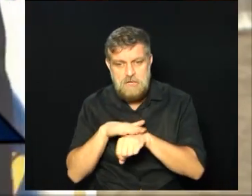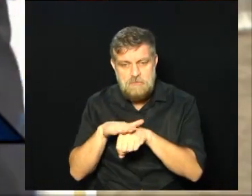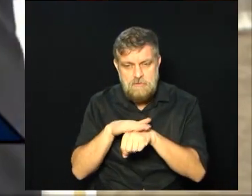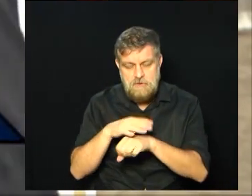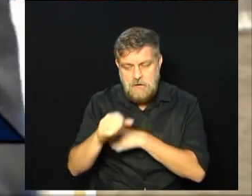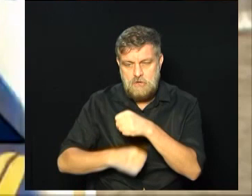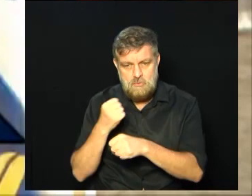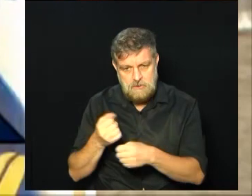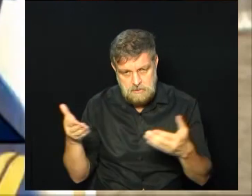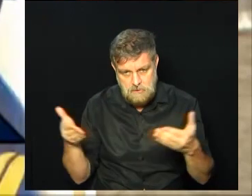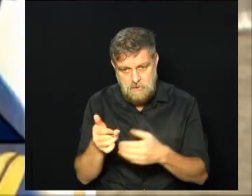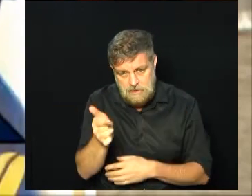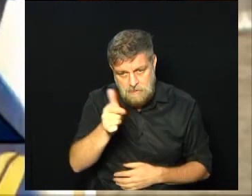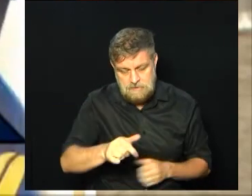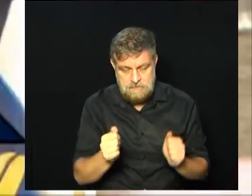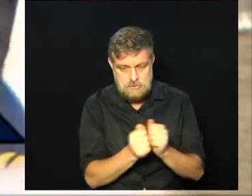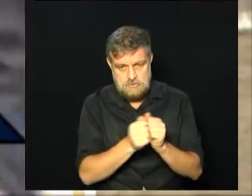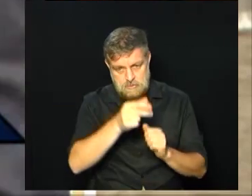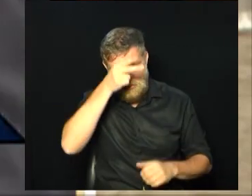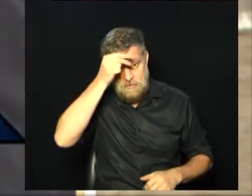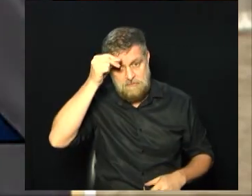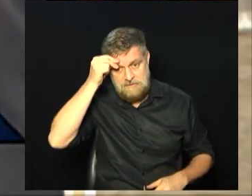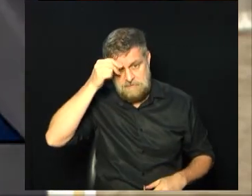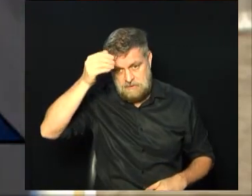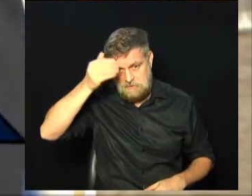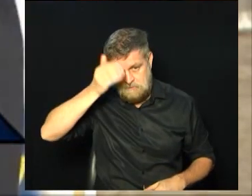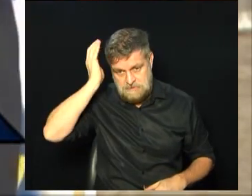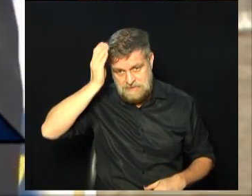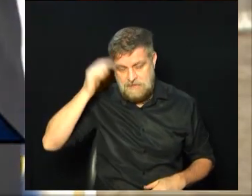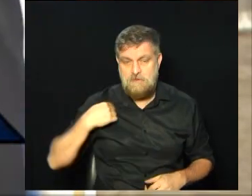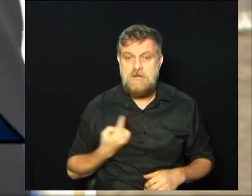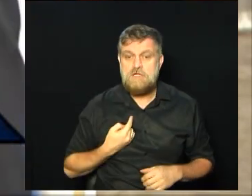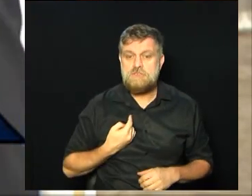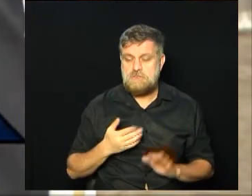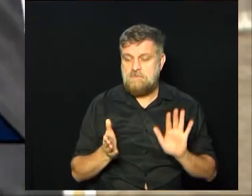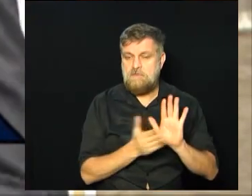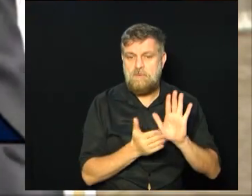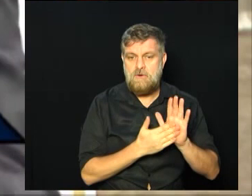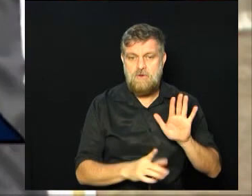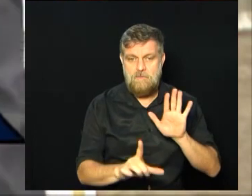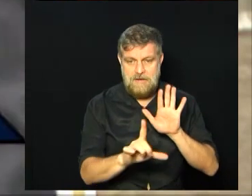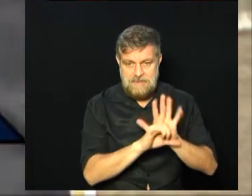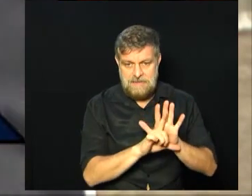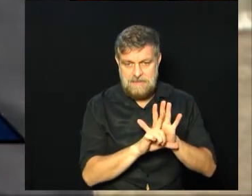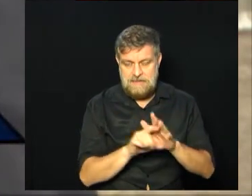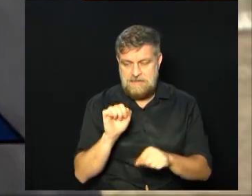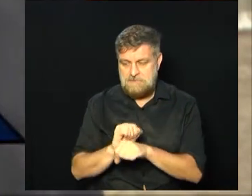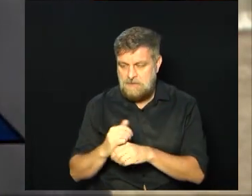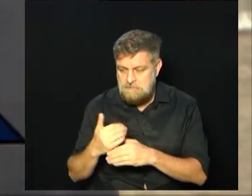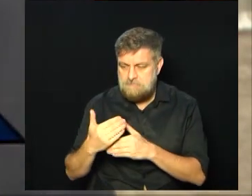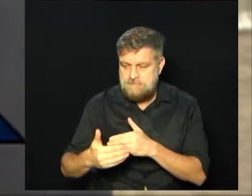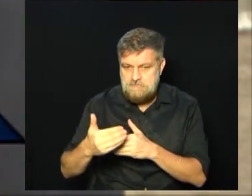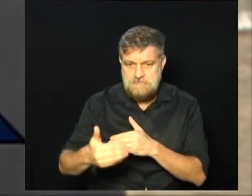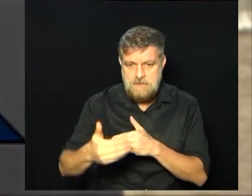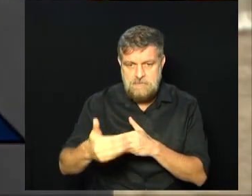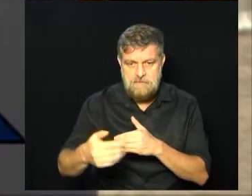deste ano e agora novamente com o prefeito, com o executivo, nós propomos uma lei que postergava o início